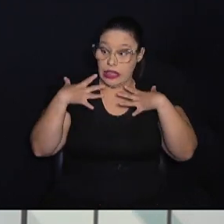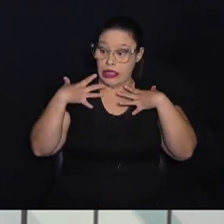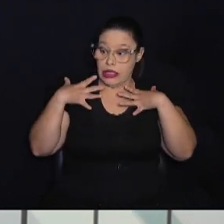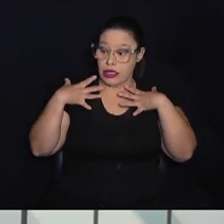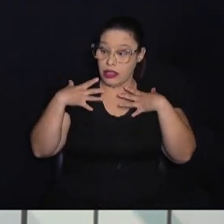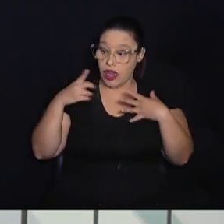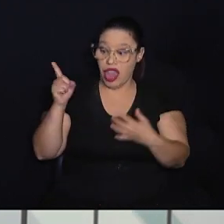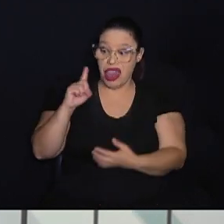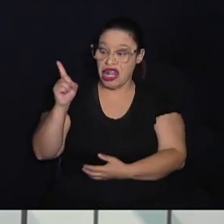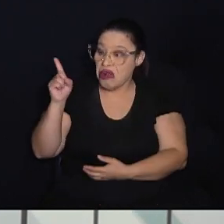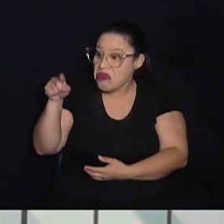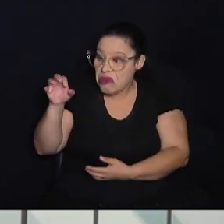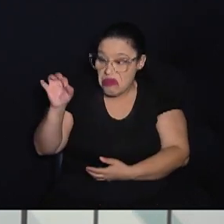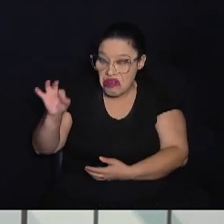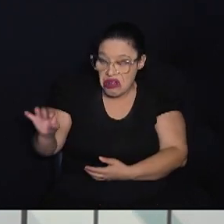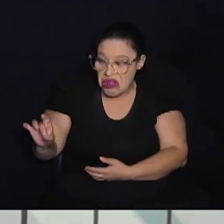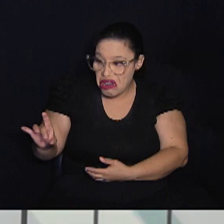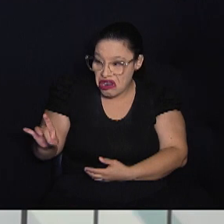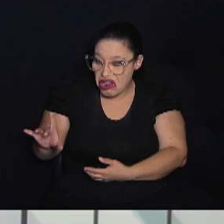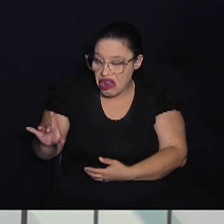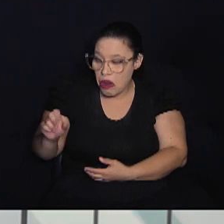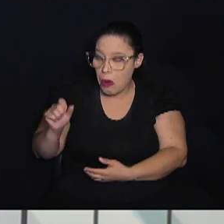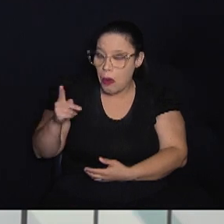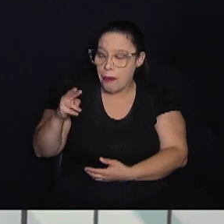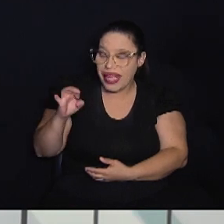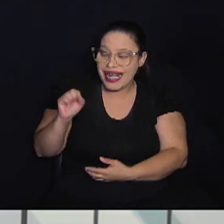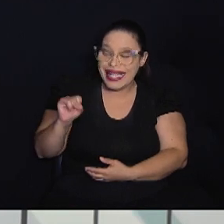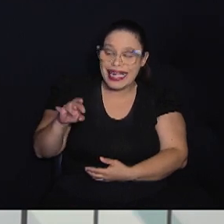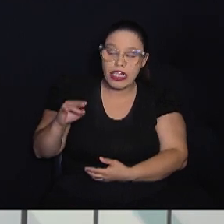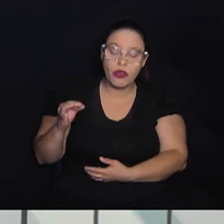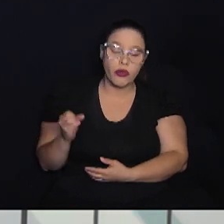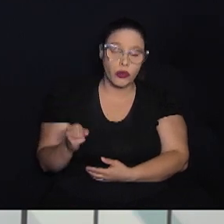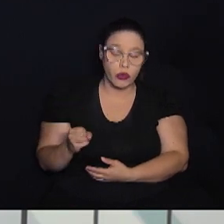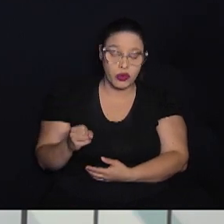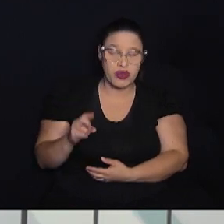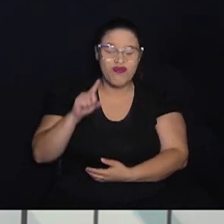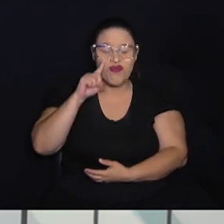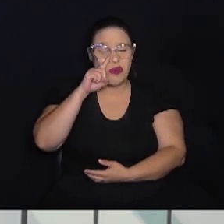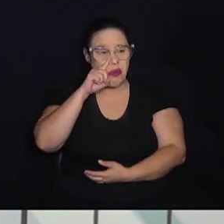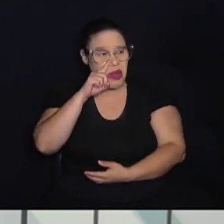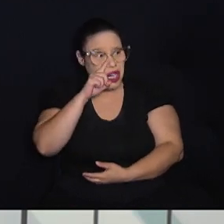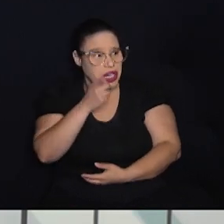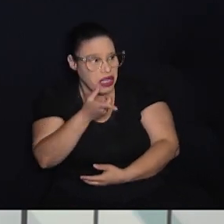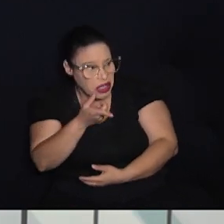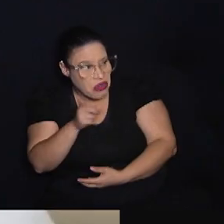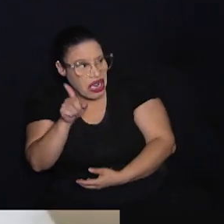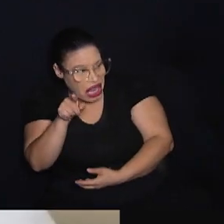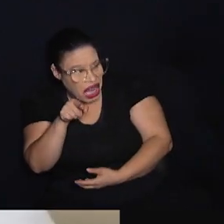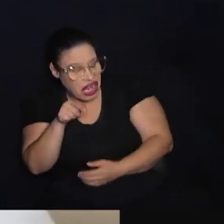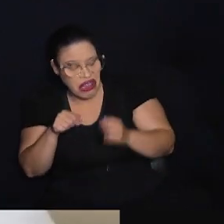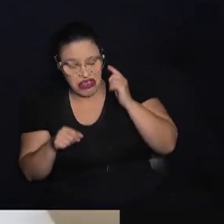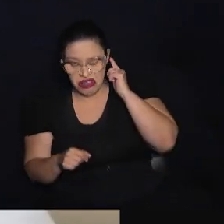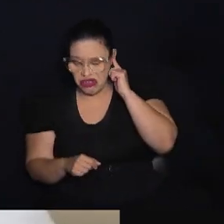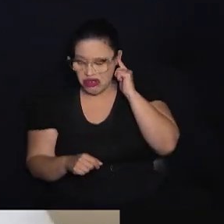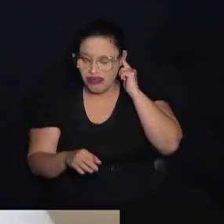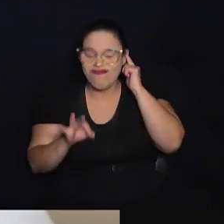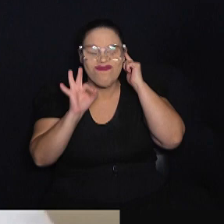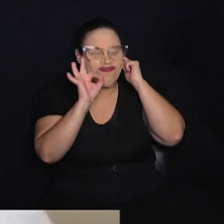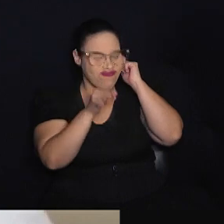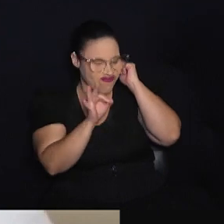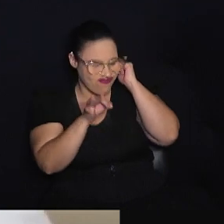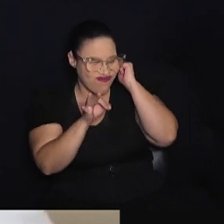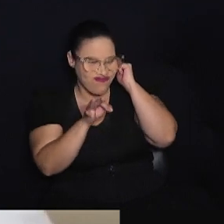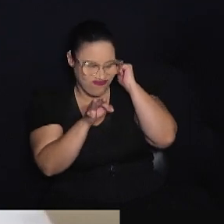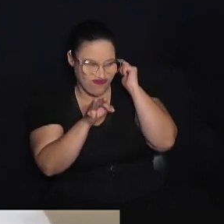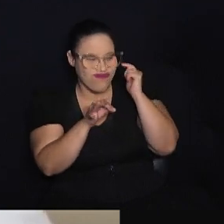Que não só os fumantes, mas os fumantes passivos também correm um certo risco, é isso mesmo? Perfeito. Assim